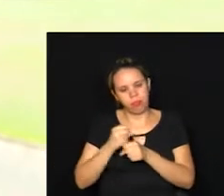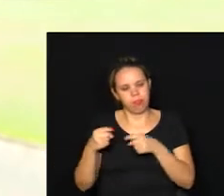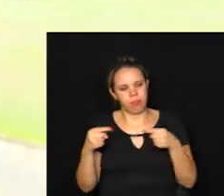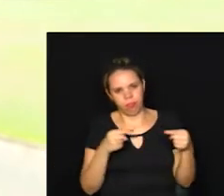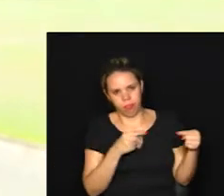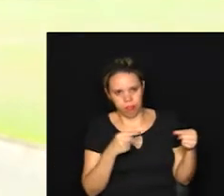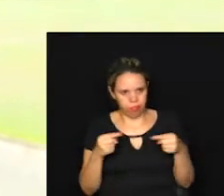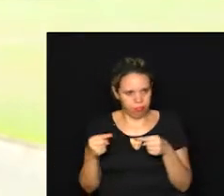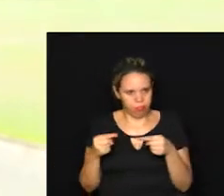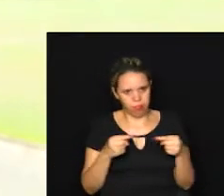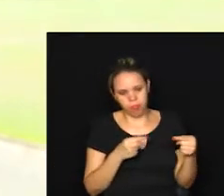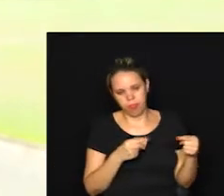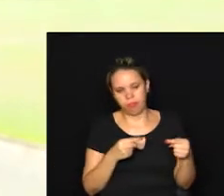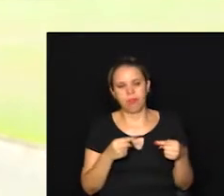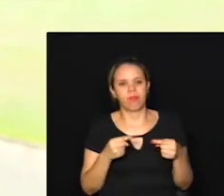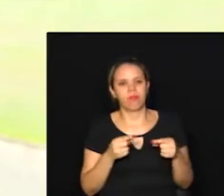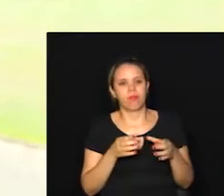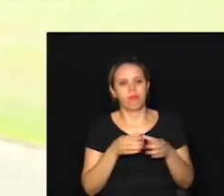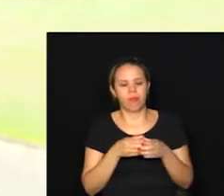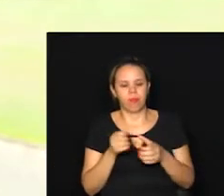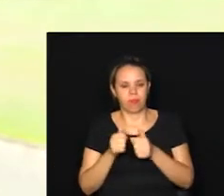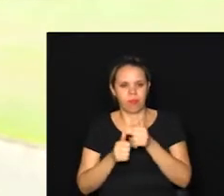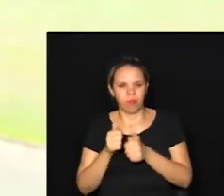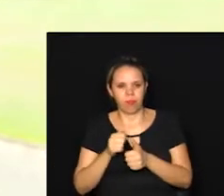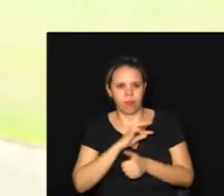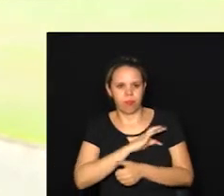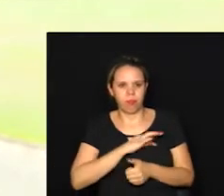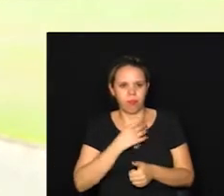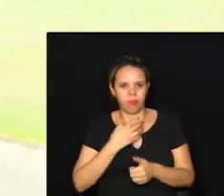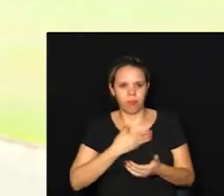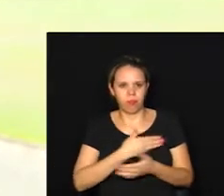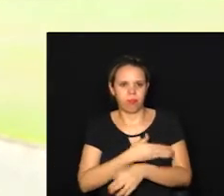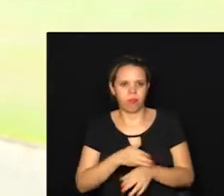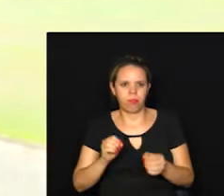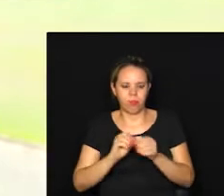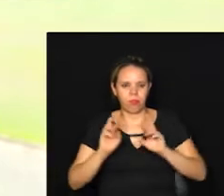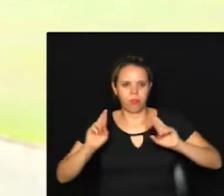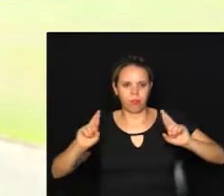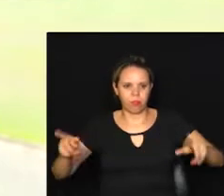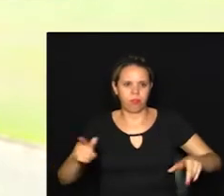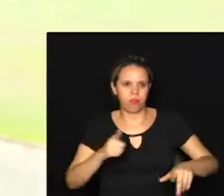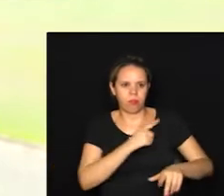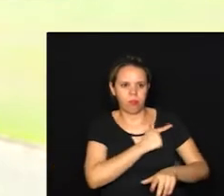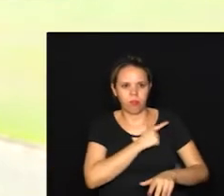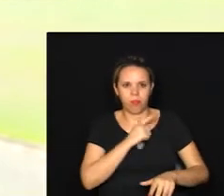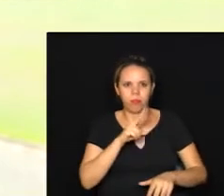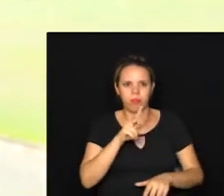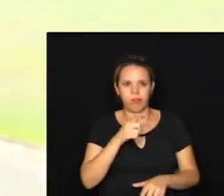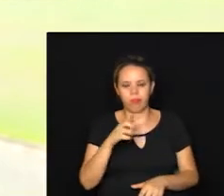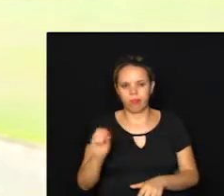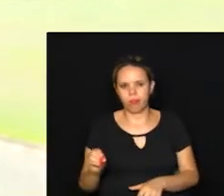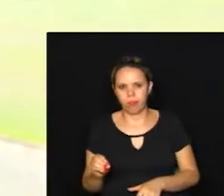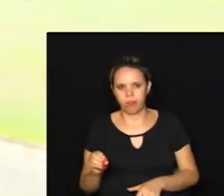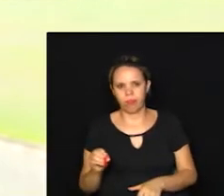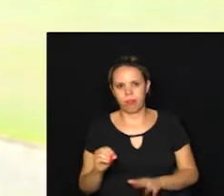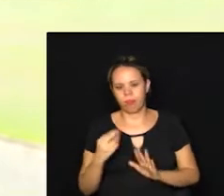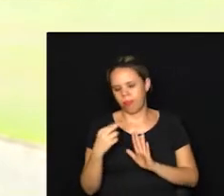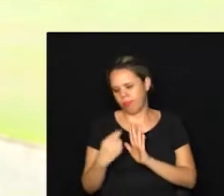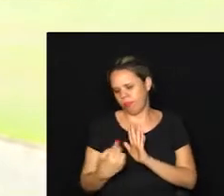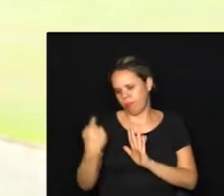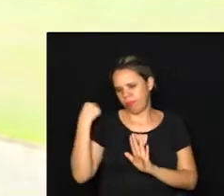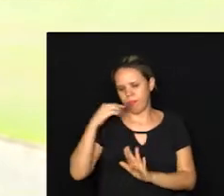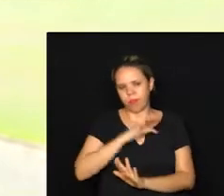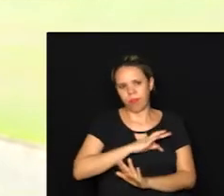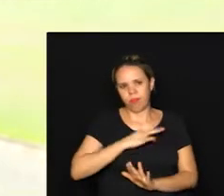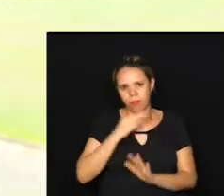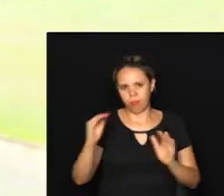derby, os técnicos costumam fazer a diferença. No Guarani, Vadão, Carlos Alberto Silva e Zé Duarte